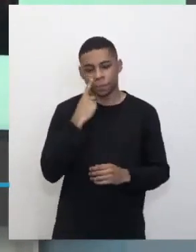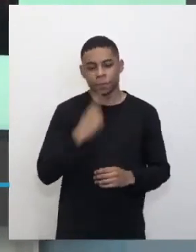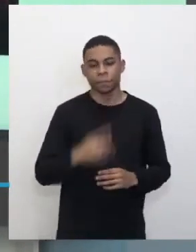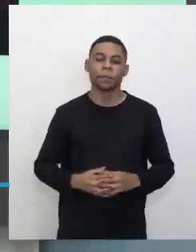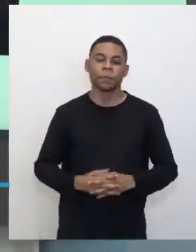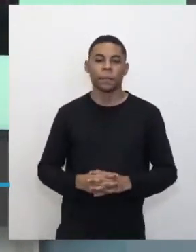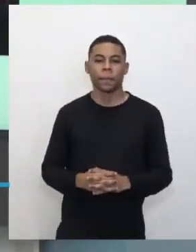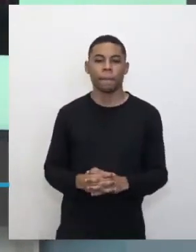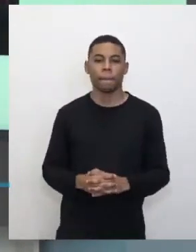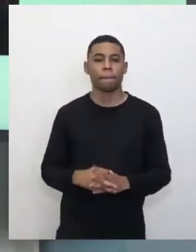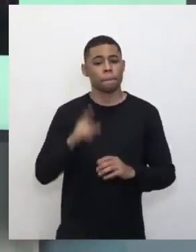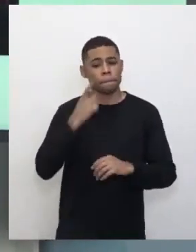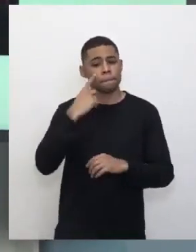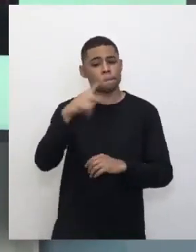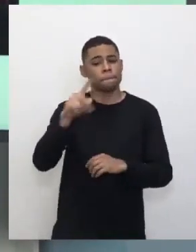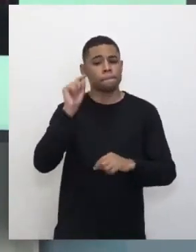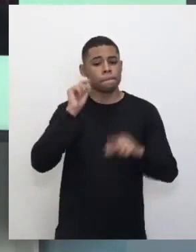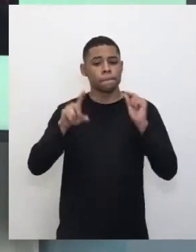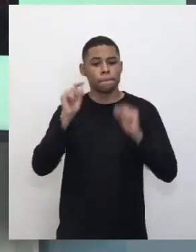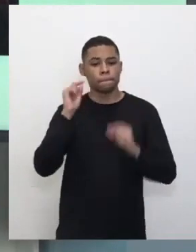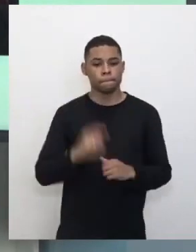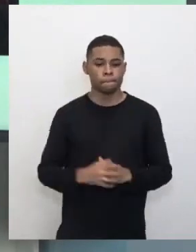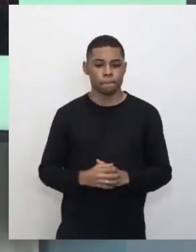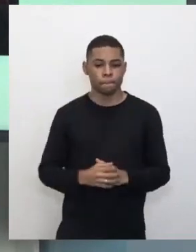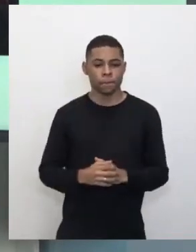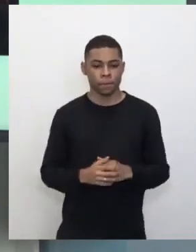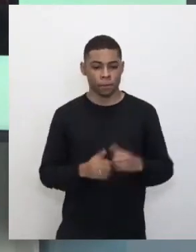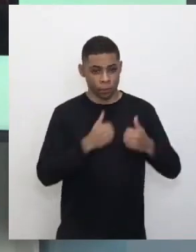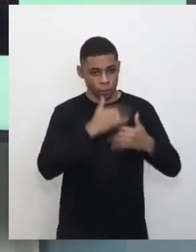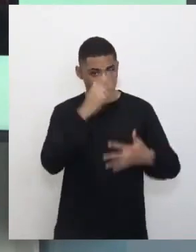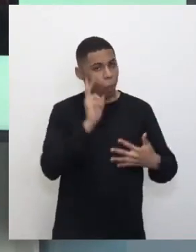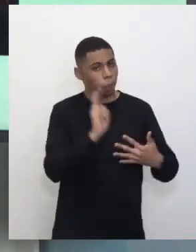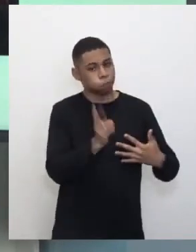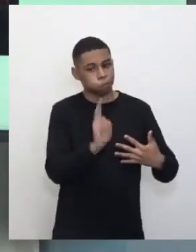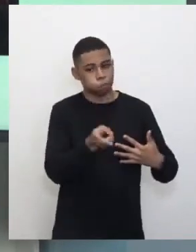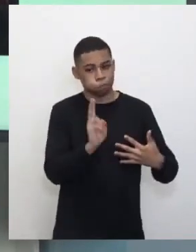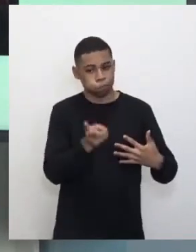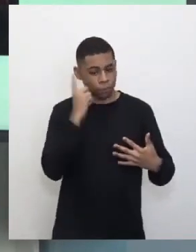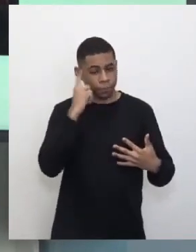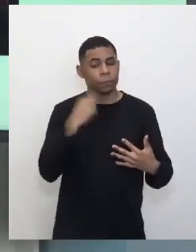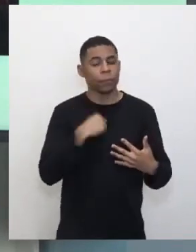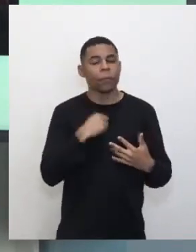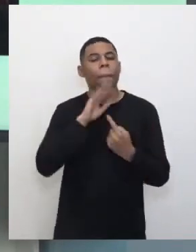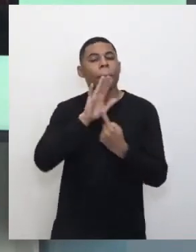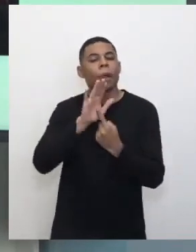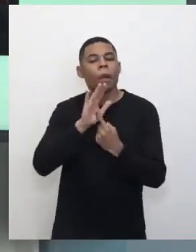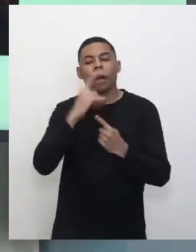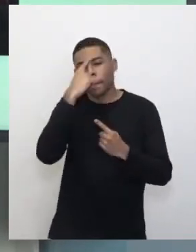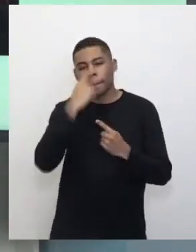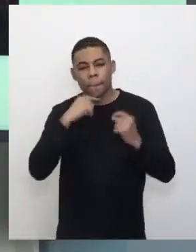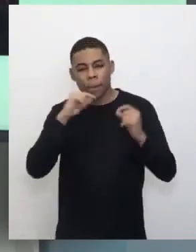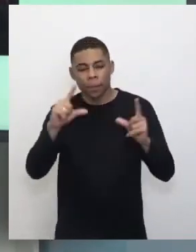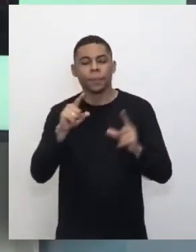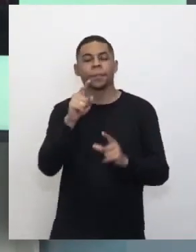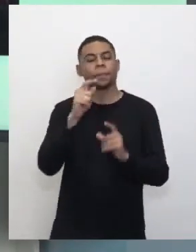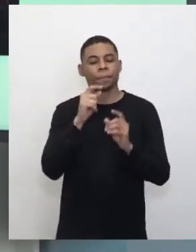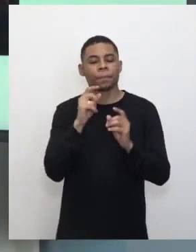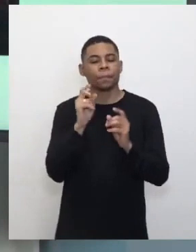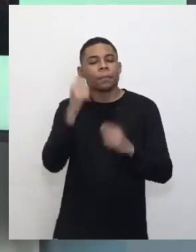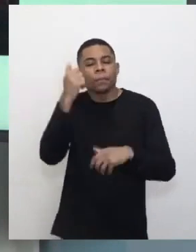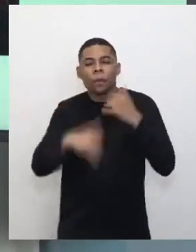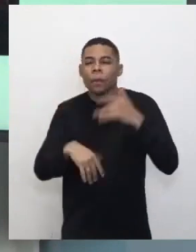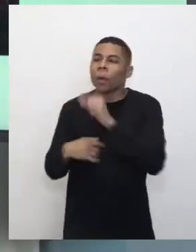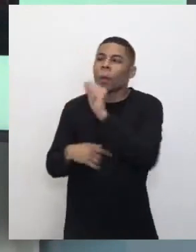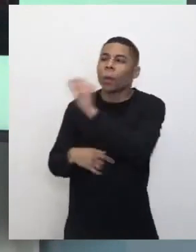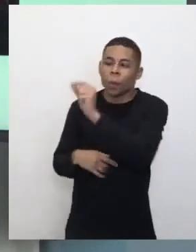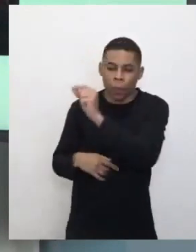aí com as suas escolhas. O que vai acontecer? O chat vai ficar aberto aqui, eu vou mostrar algumas imagens para vocês, descrevê-las à